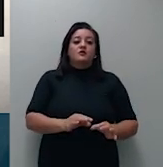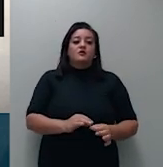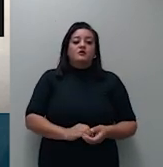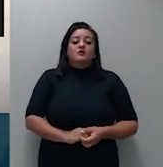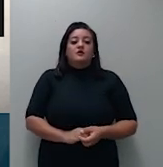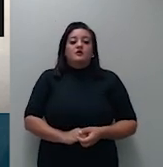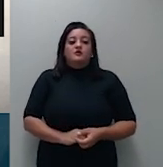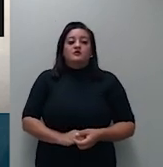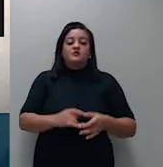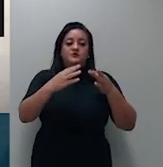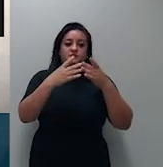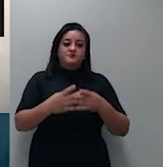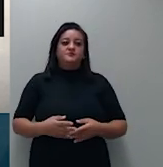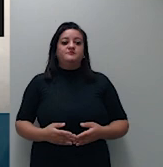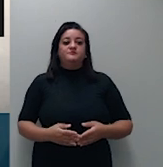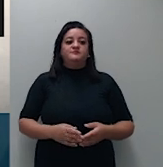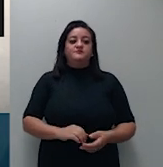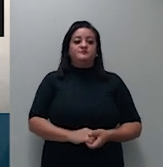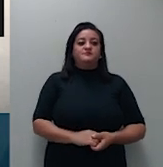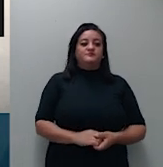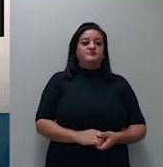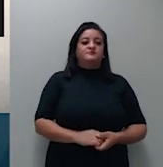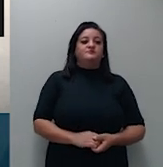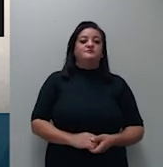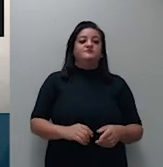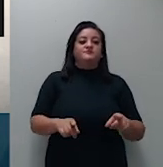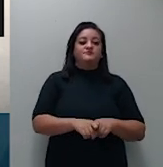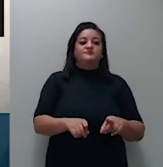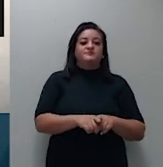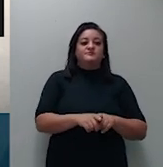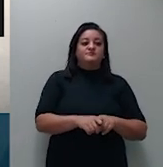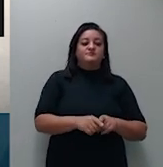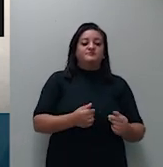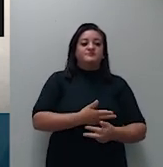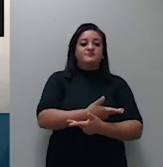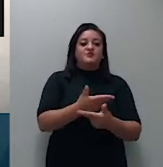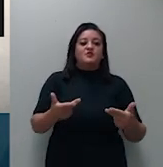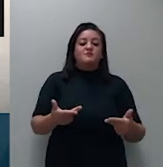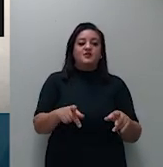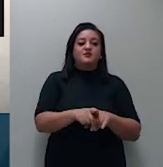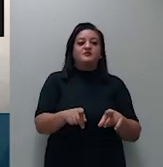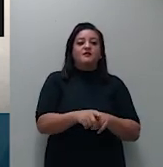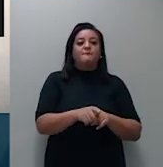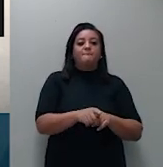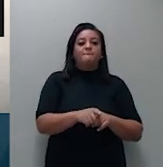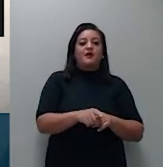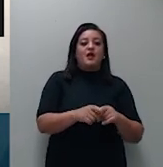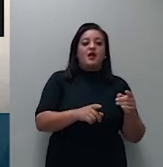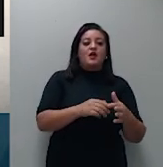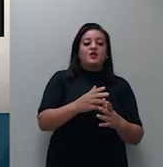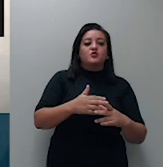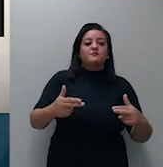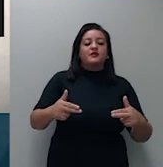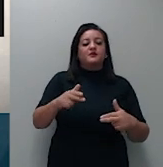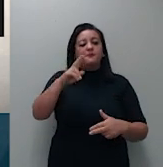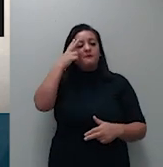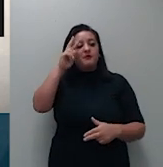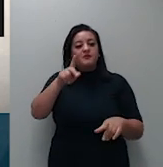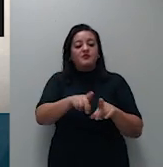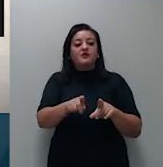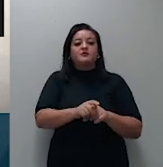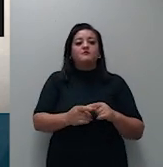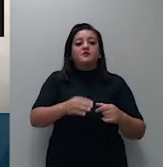dando conta de falecido companheiro literalidade transferir o bem o seu patrimonio inventariado as filhos